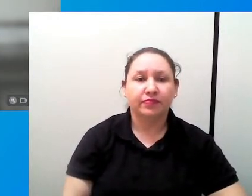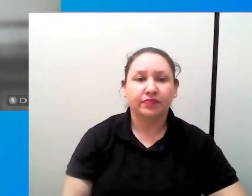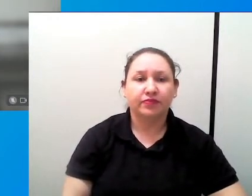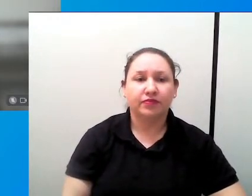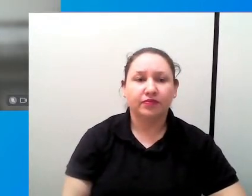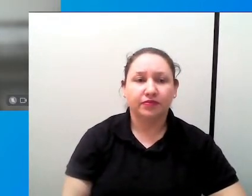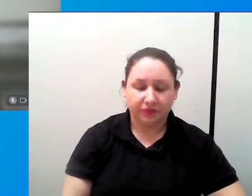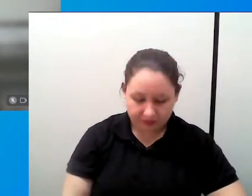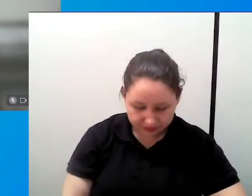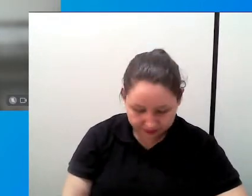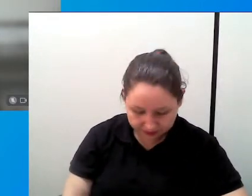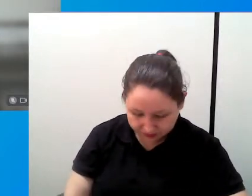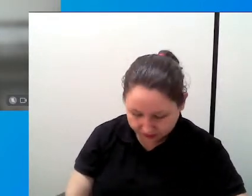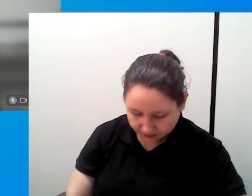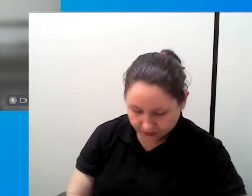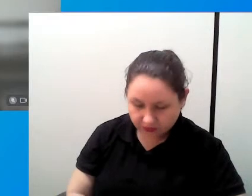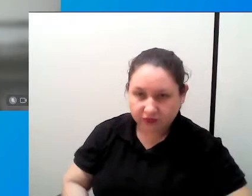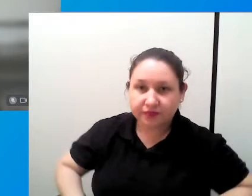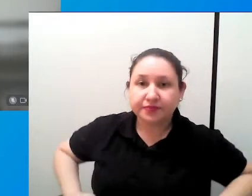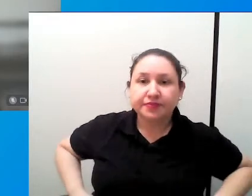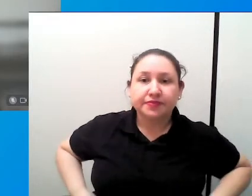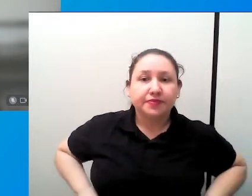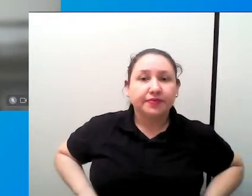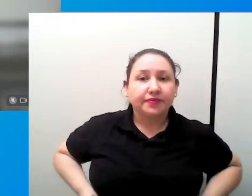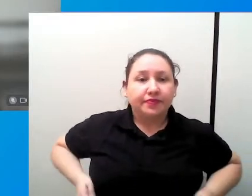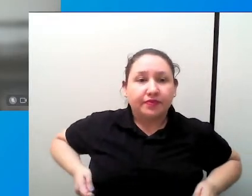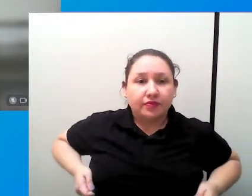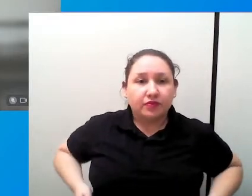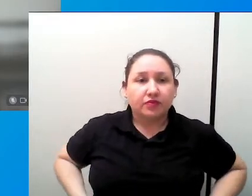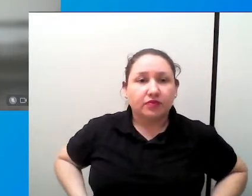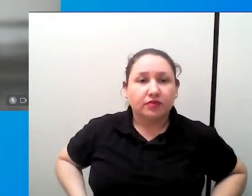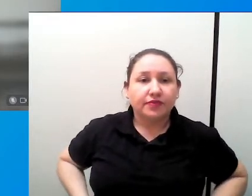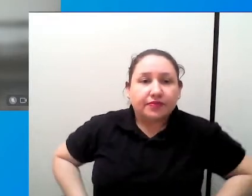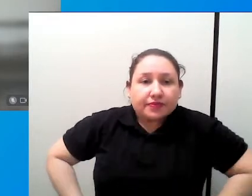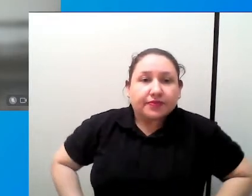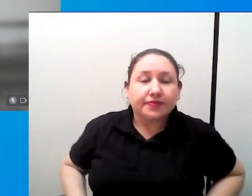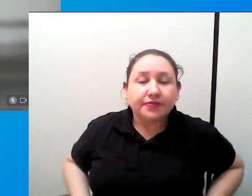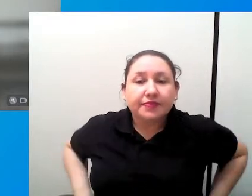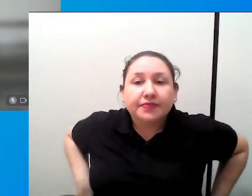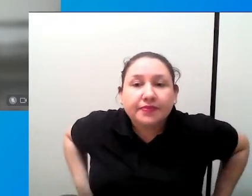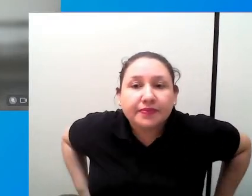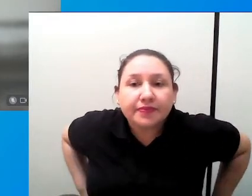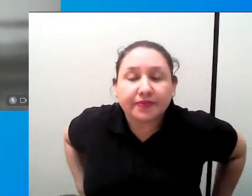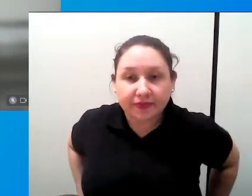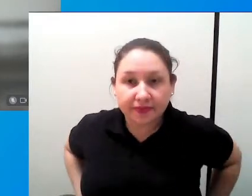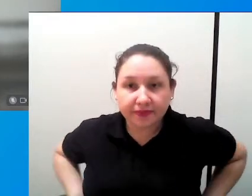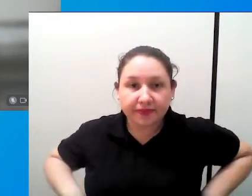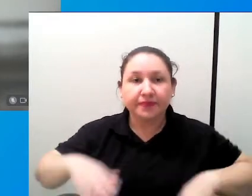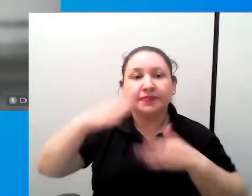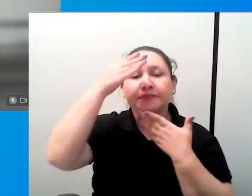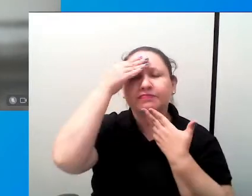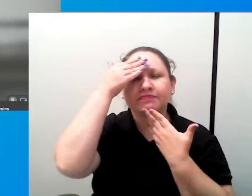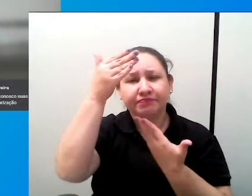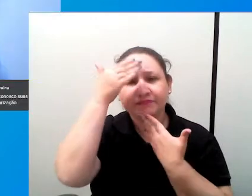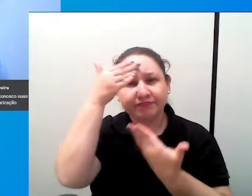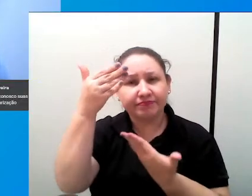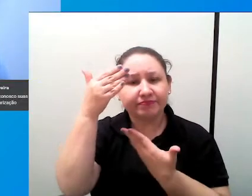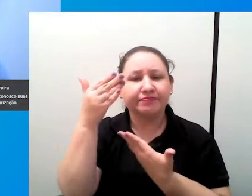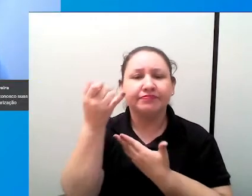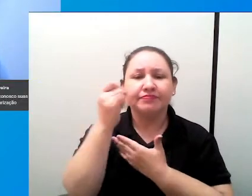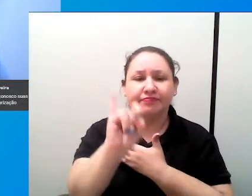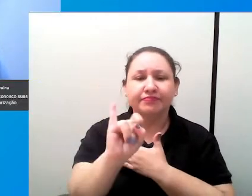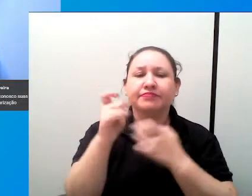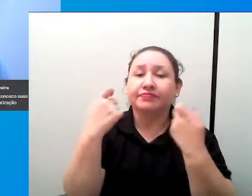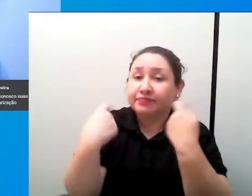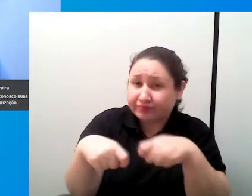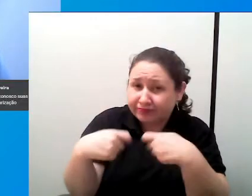Obrigado. Só então me despedindo, agradeço a oportunidade mais uma vez, o IFPA está sempre à disposição para ajudar, contar em seu nome,